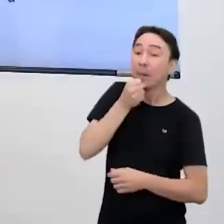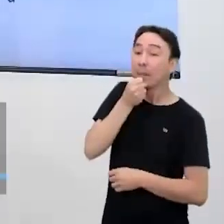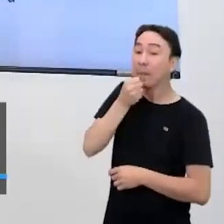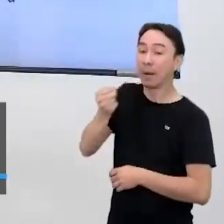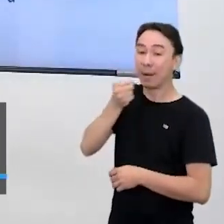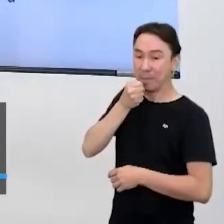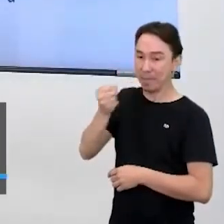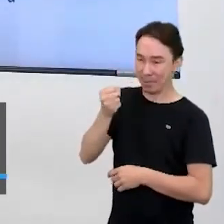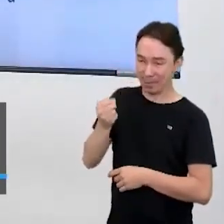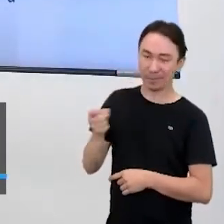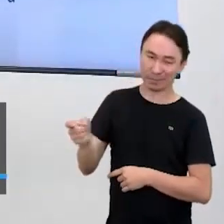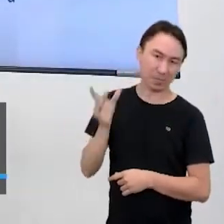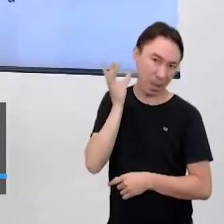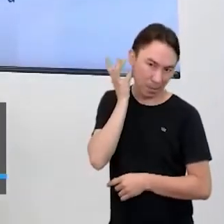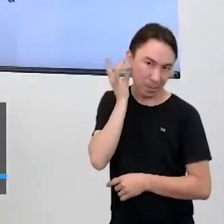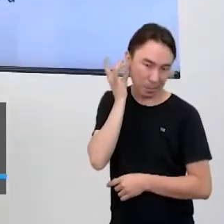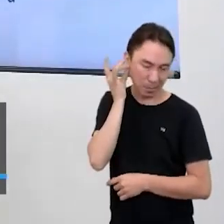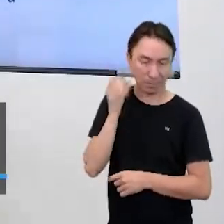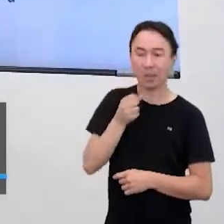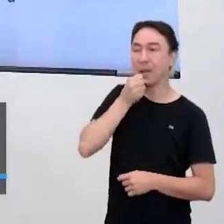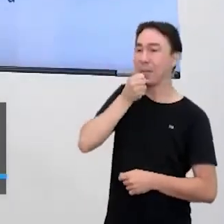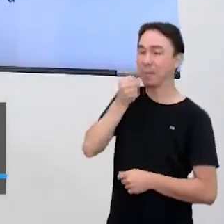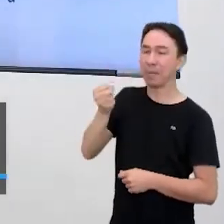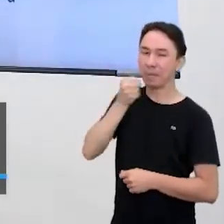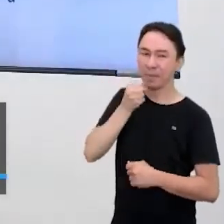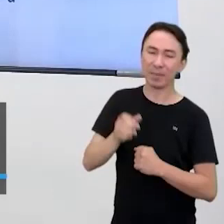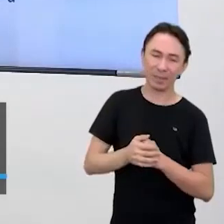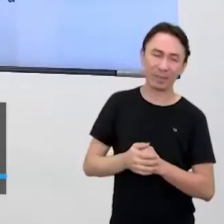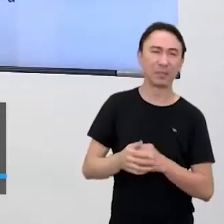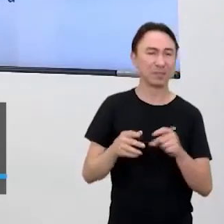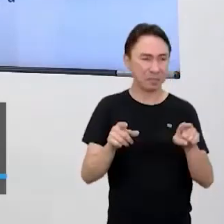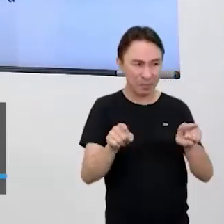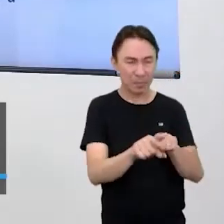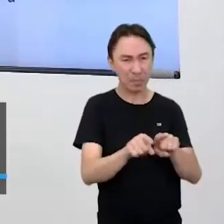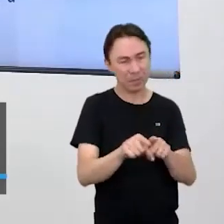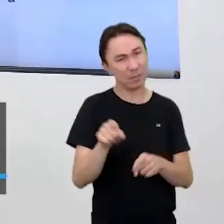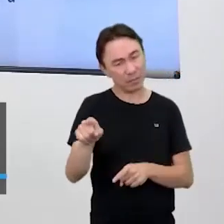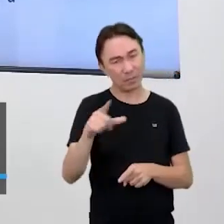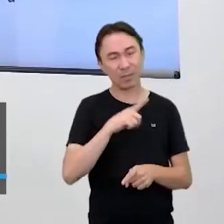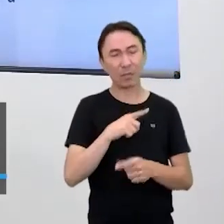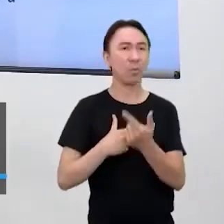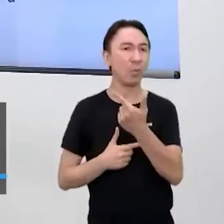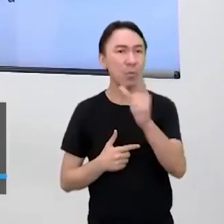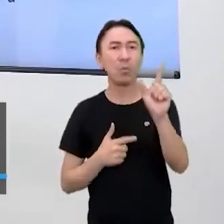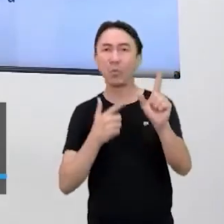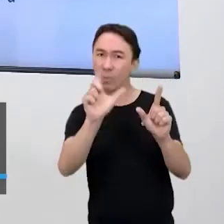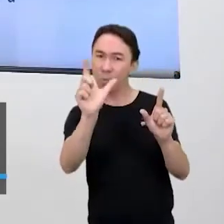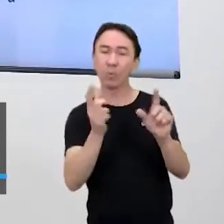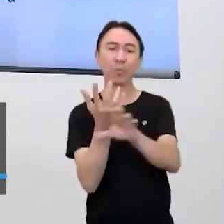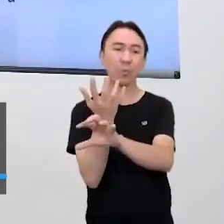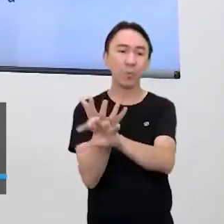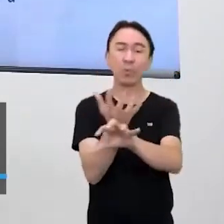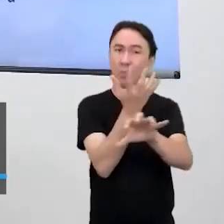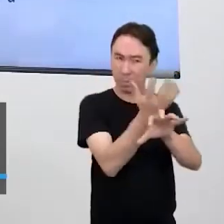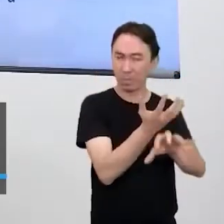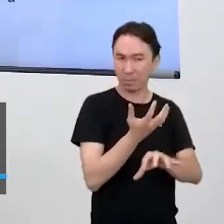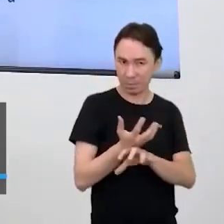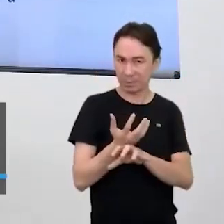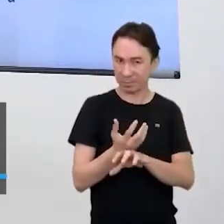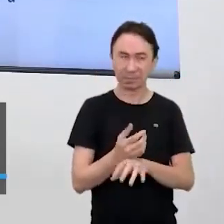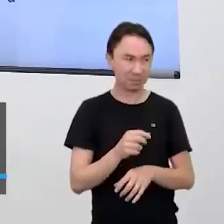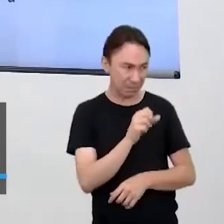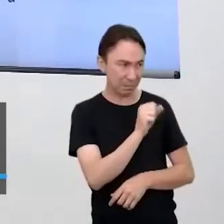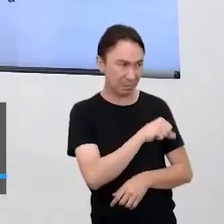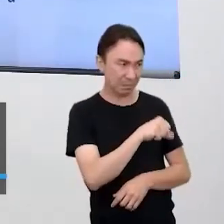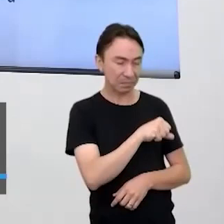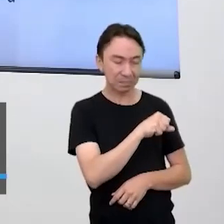Anderson, de uma forma breve, você também está trabalhando alguns outros componentes, não é isso? Sim. Dá um toque para mim aqui, para a galera,